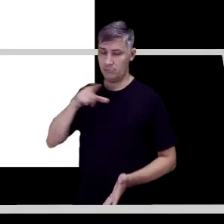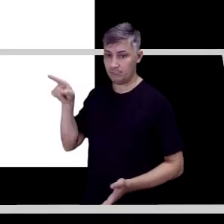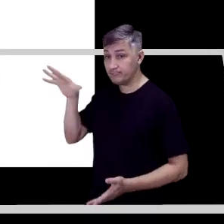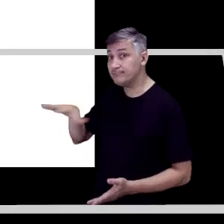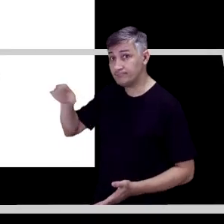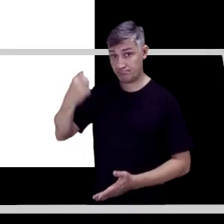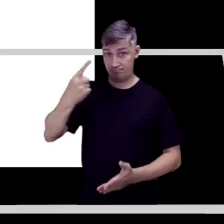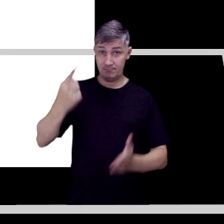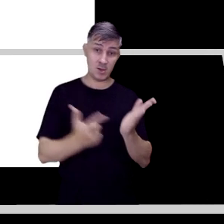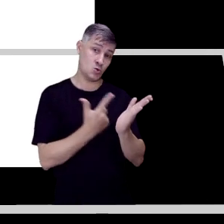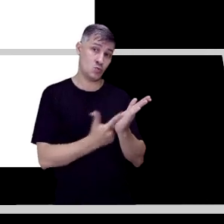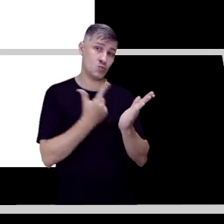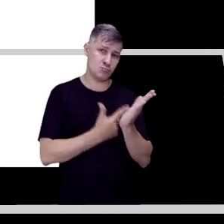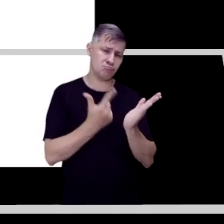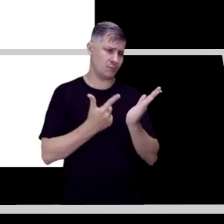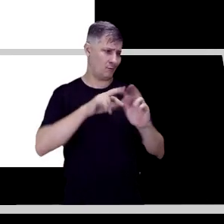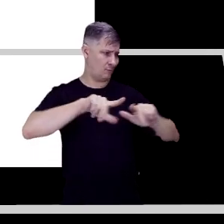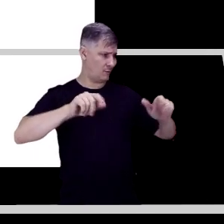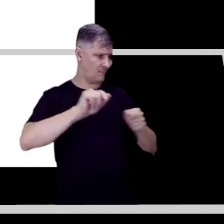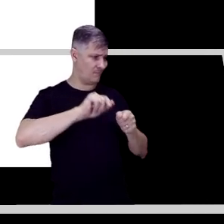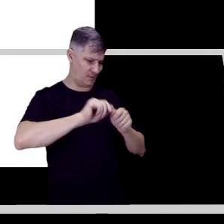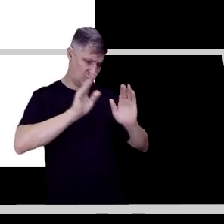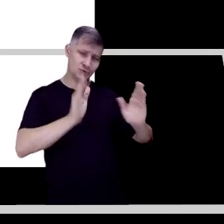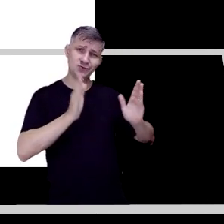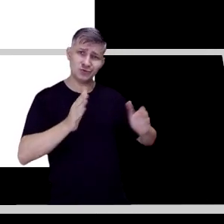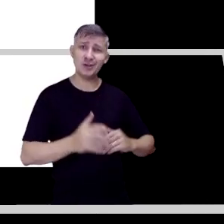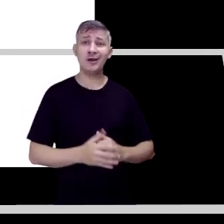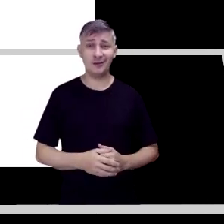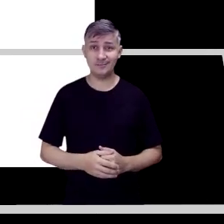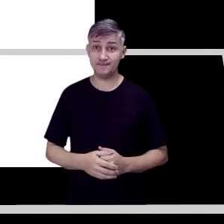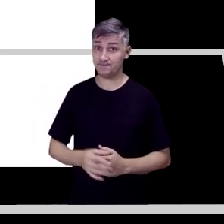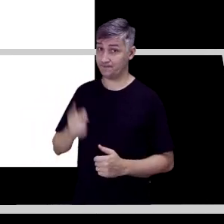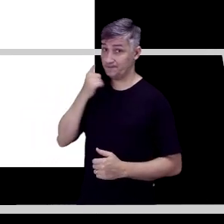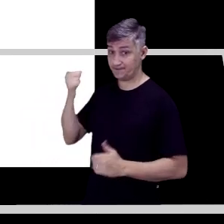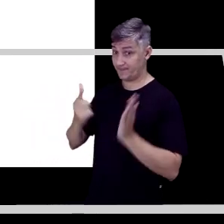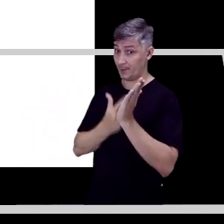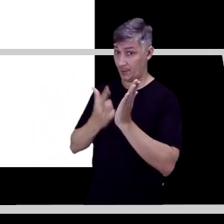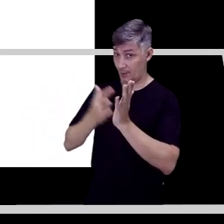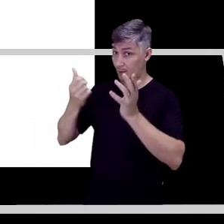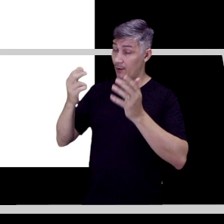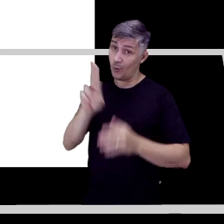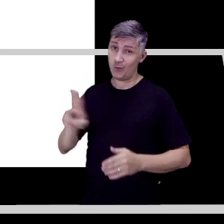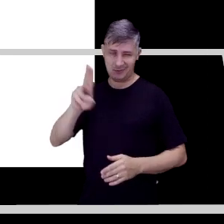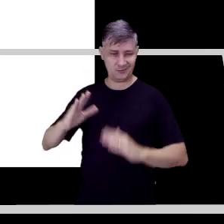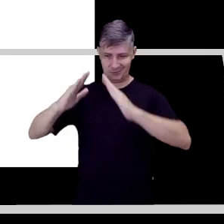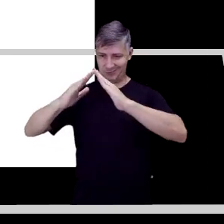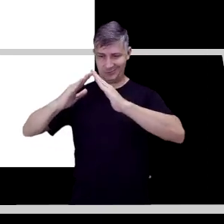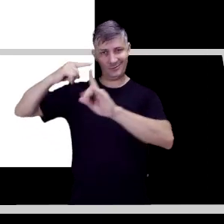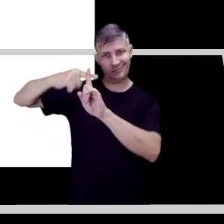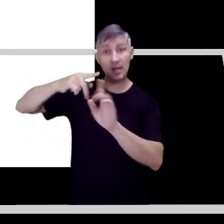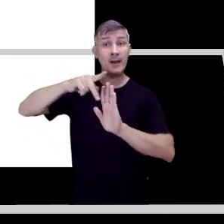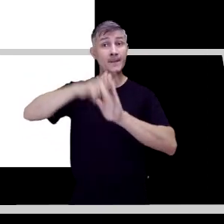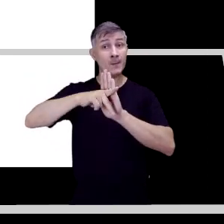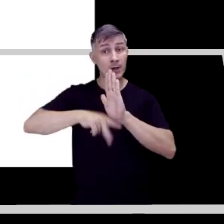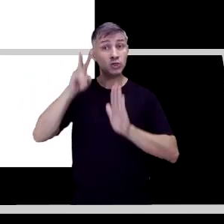E aí, por fim, aqui, esse na verdade, foi o primeiro dessa linha de livretos que nós fizemos. Esse aqui conta, então, usa a